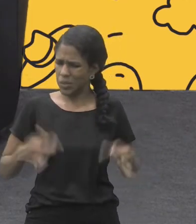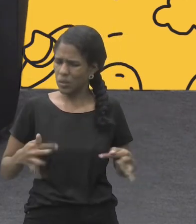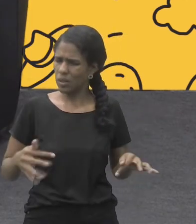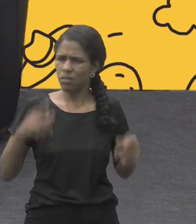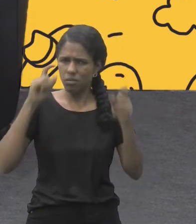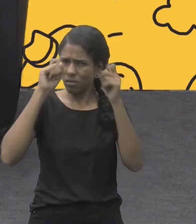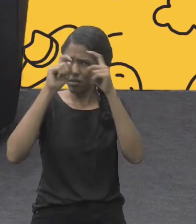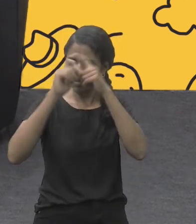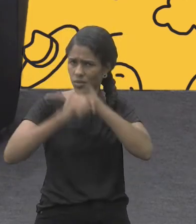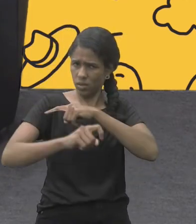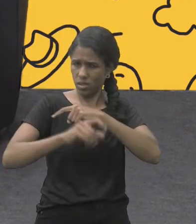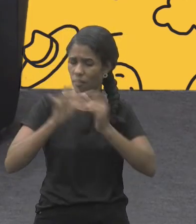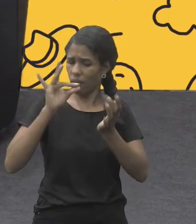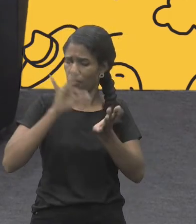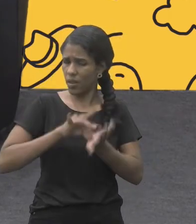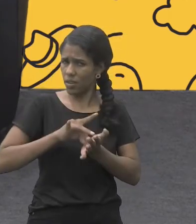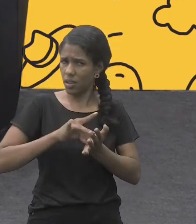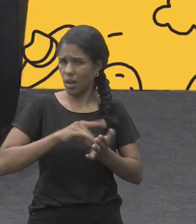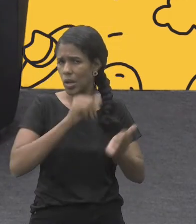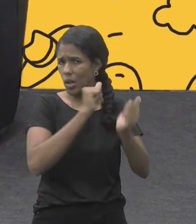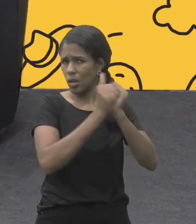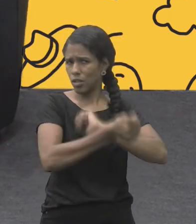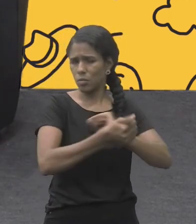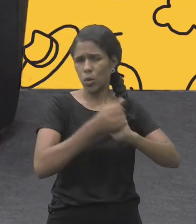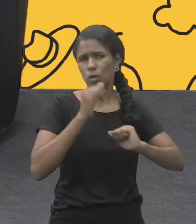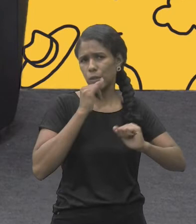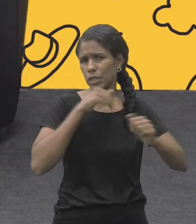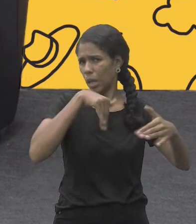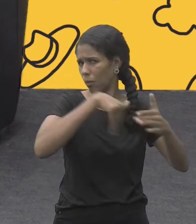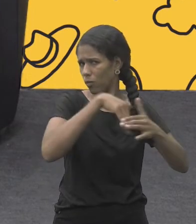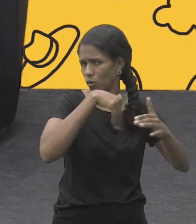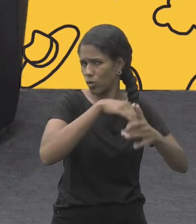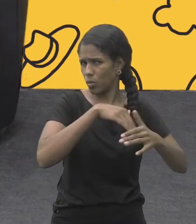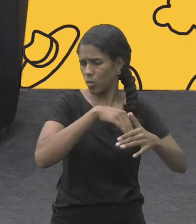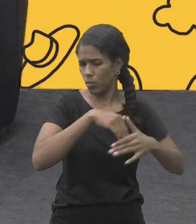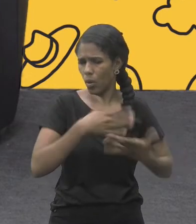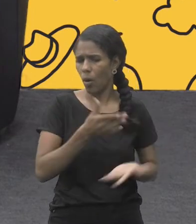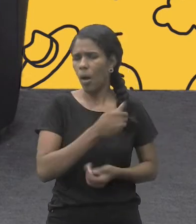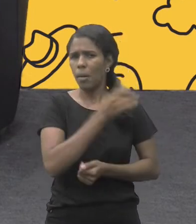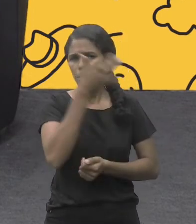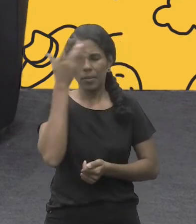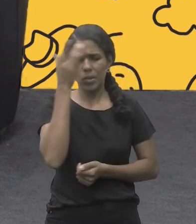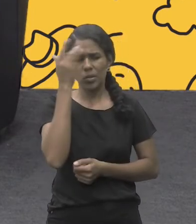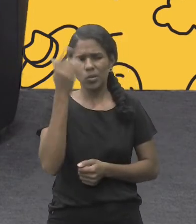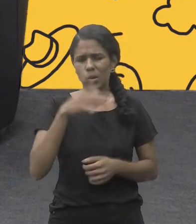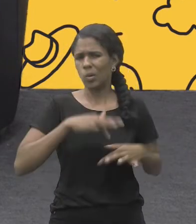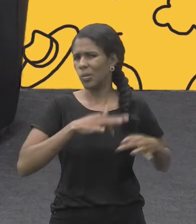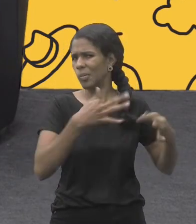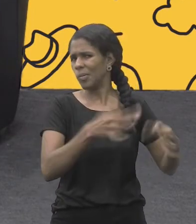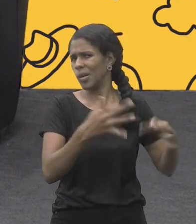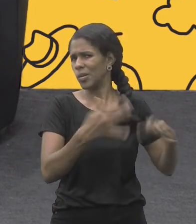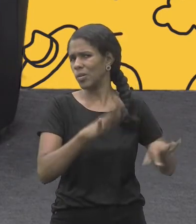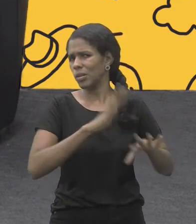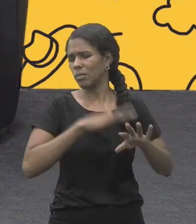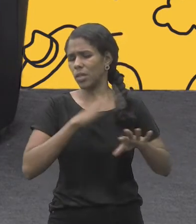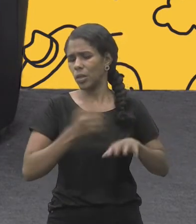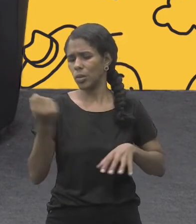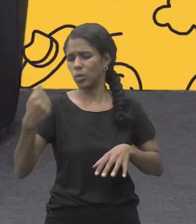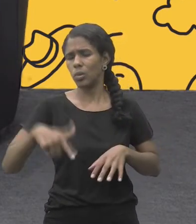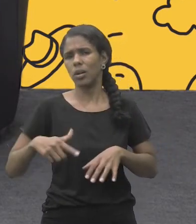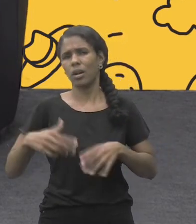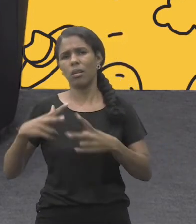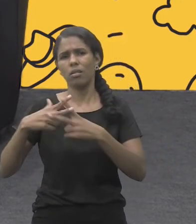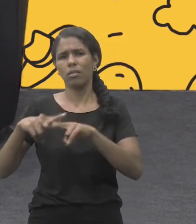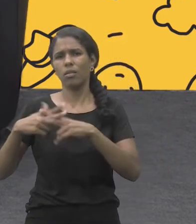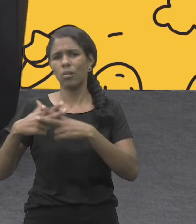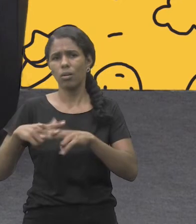aí. Você machuca muito mais no futebol do que numa luta. A gente não costuma ver muito atleta machucando em luta. A